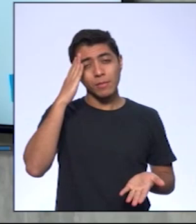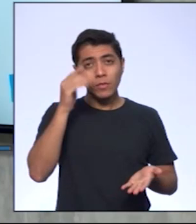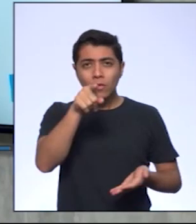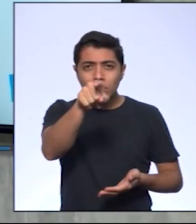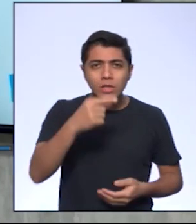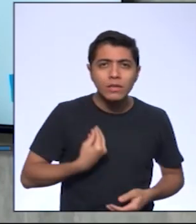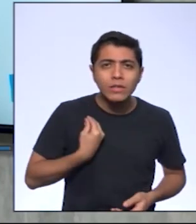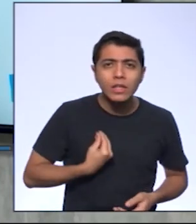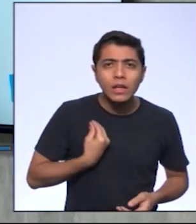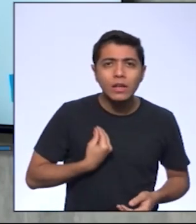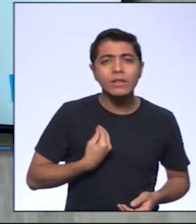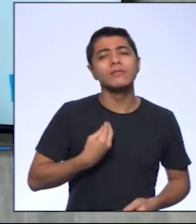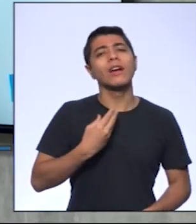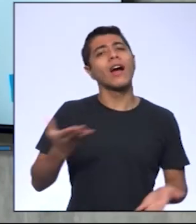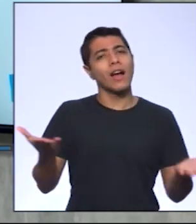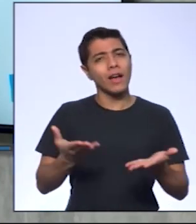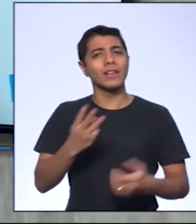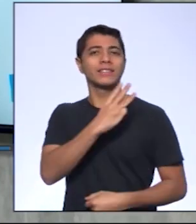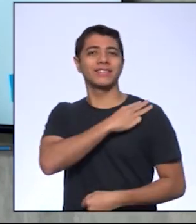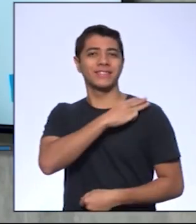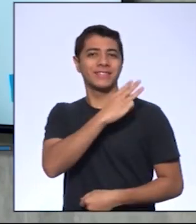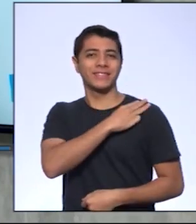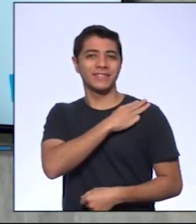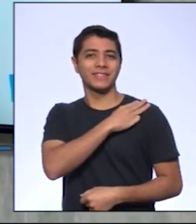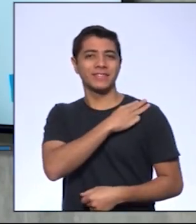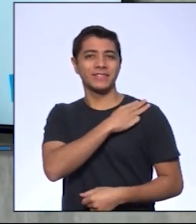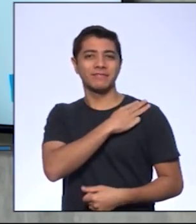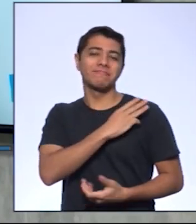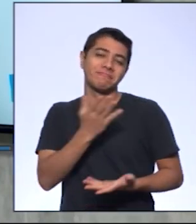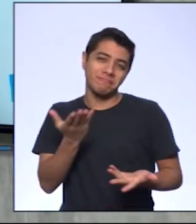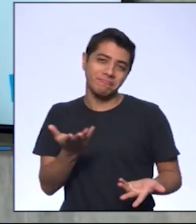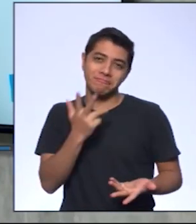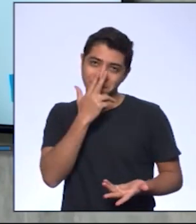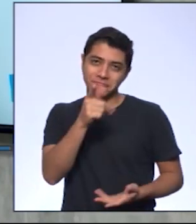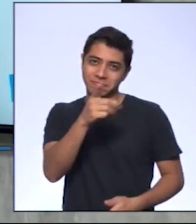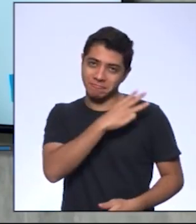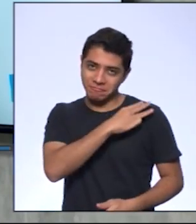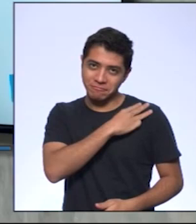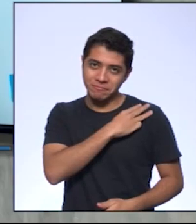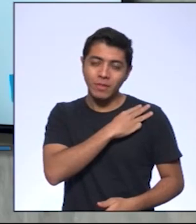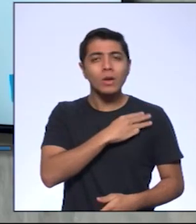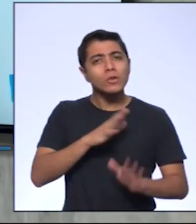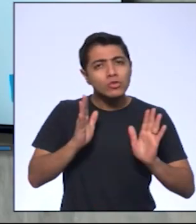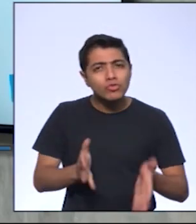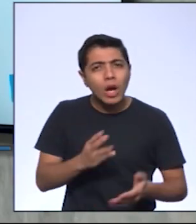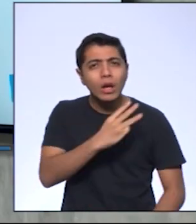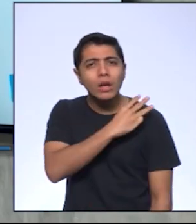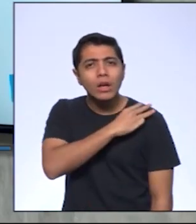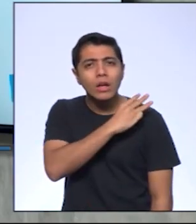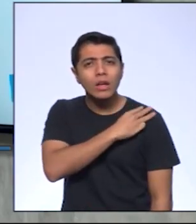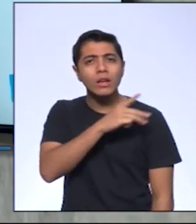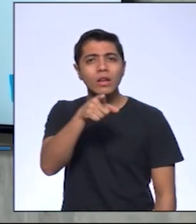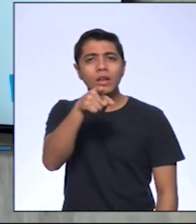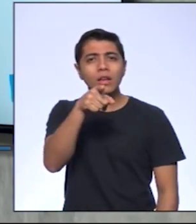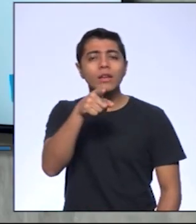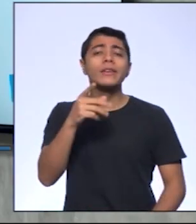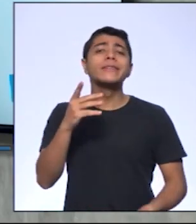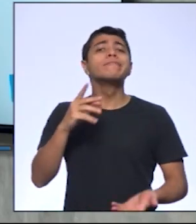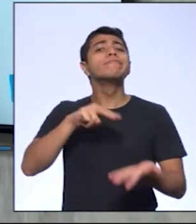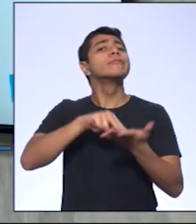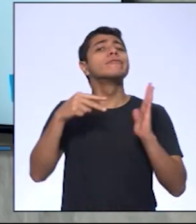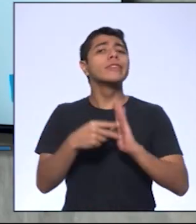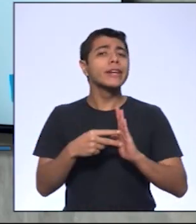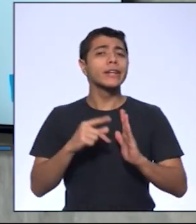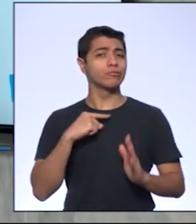ano, ok? Quando a gente passa aí para o 3º ano, significa que a gente, em alguns momentos da nossa vida